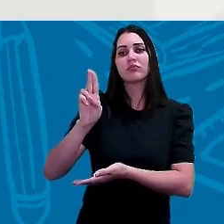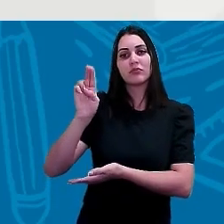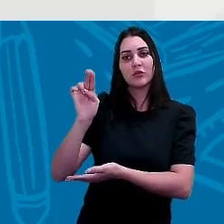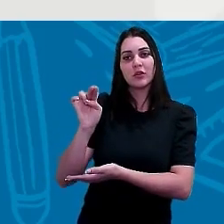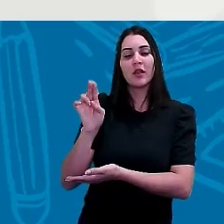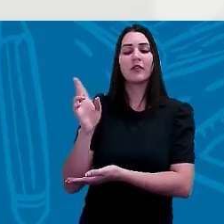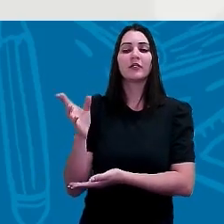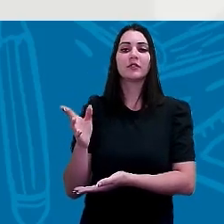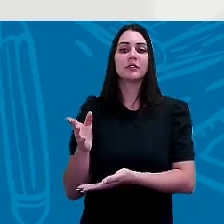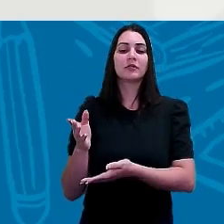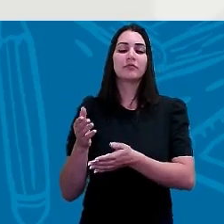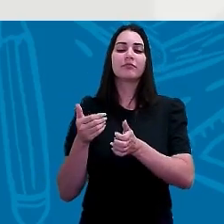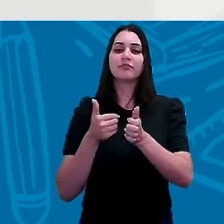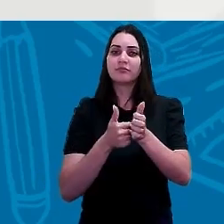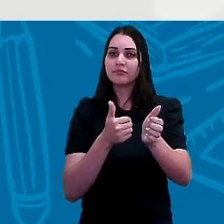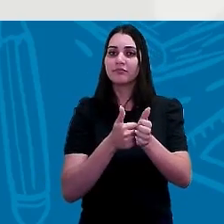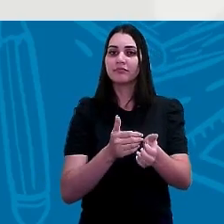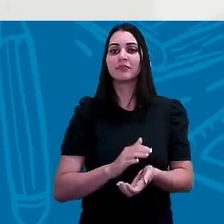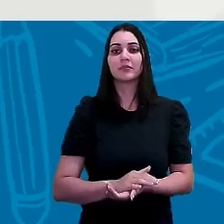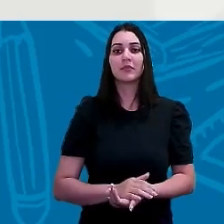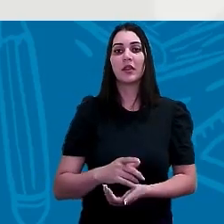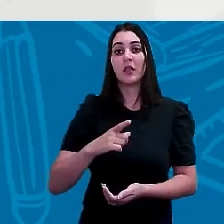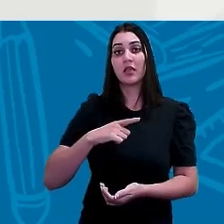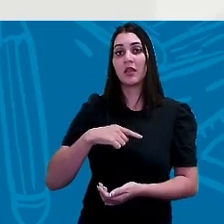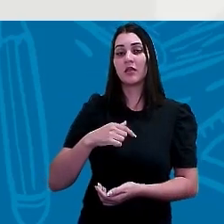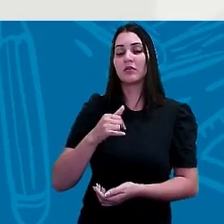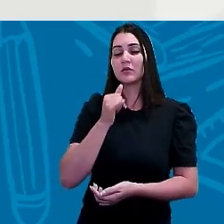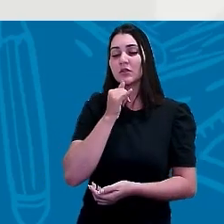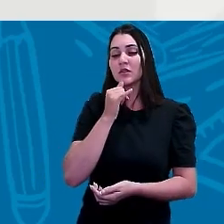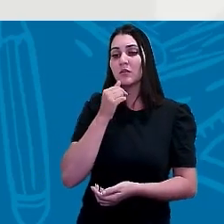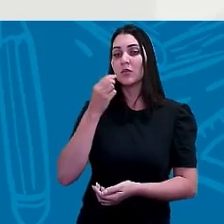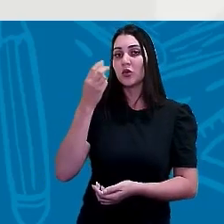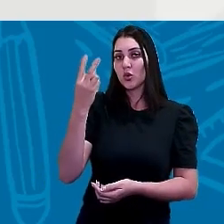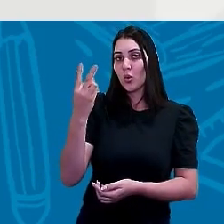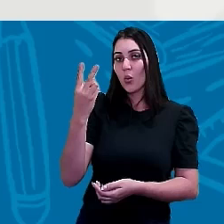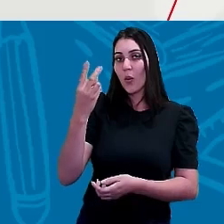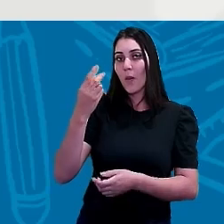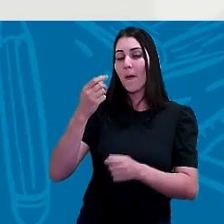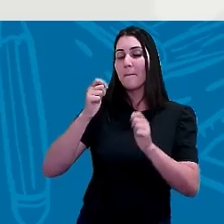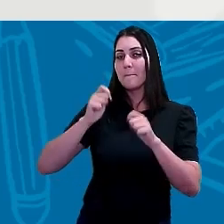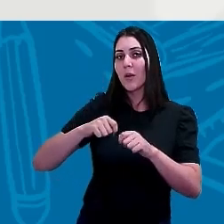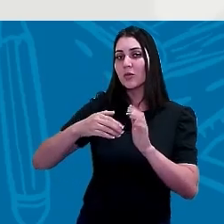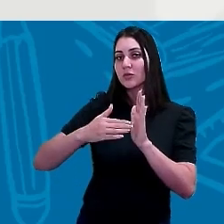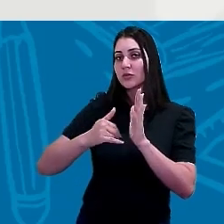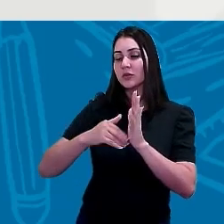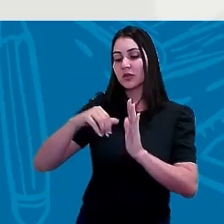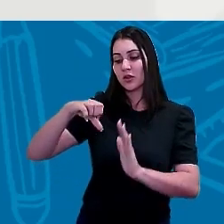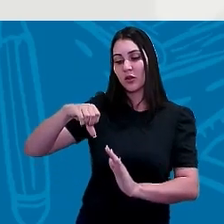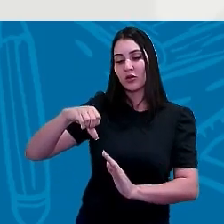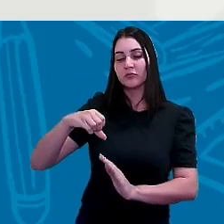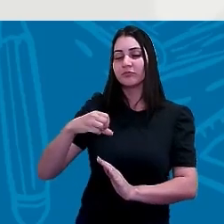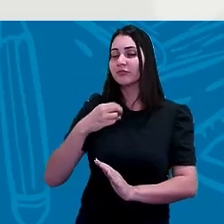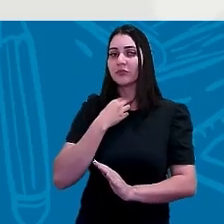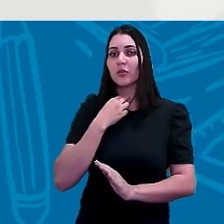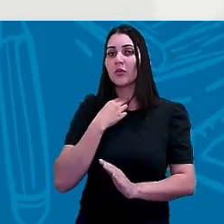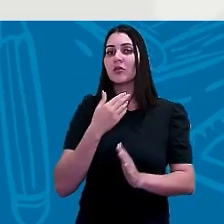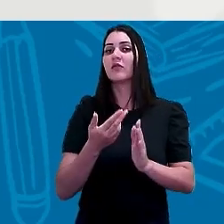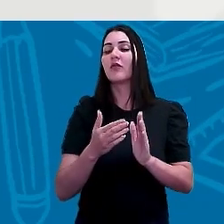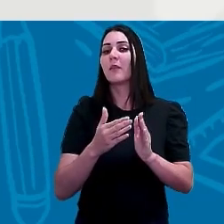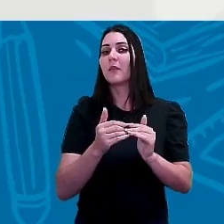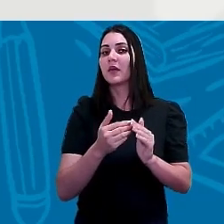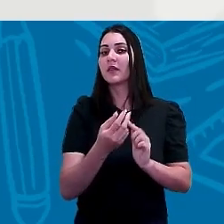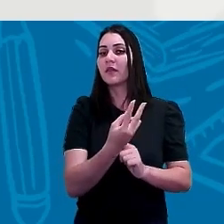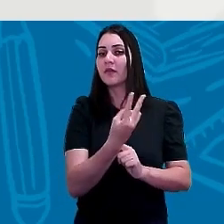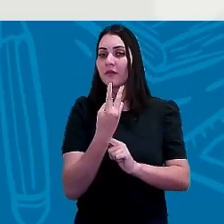a sequência do cálculo. Então, eu tenho 2, posso tirar 9? Não, né? Então, vou pedir emprestado ao